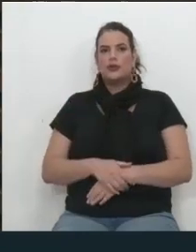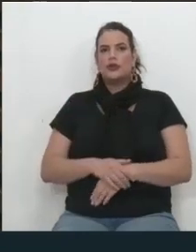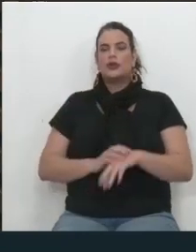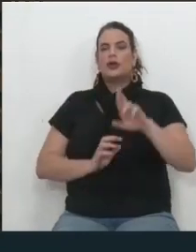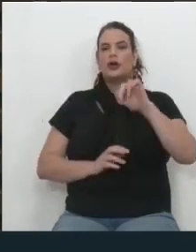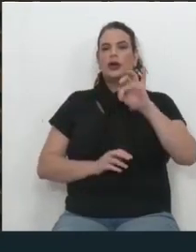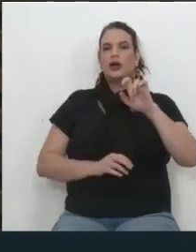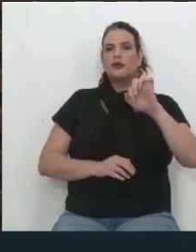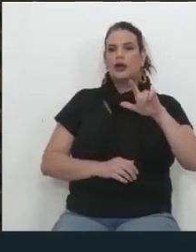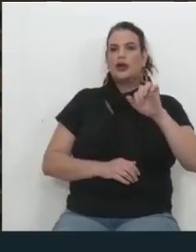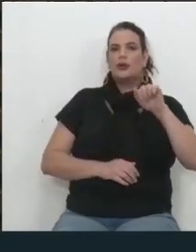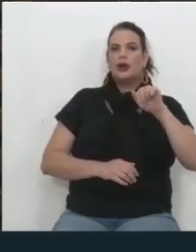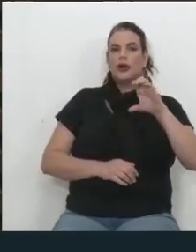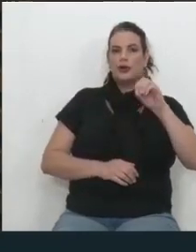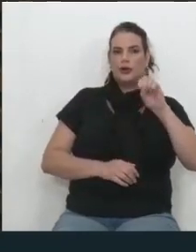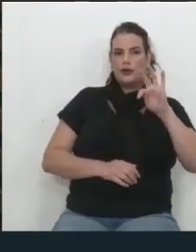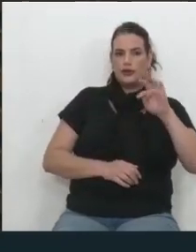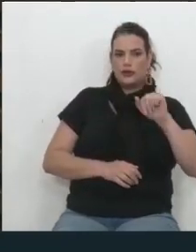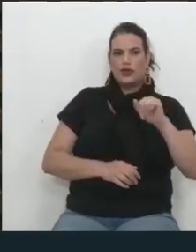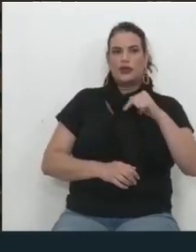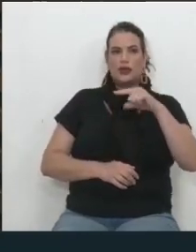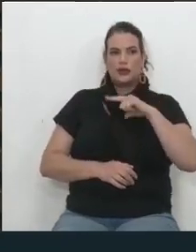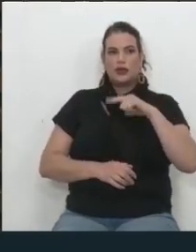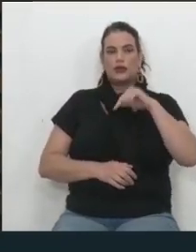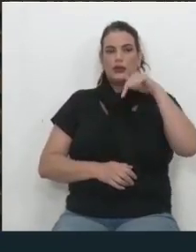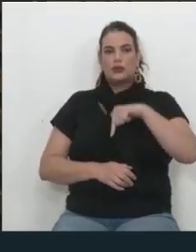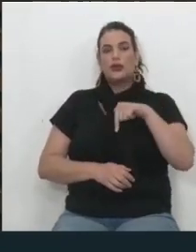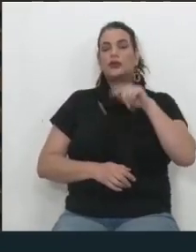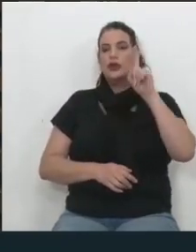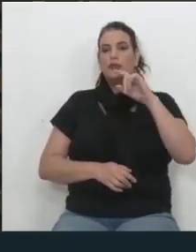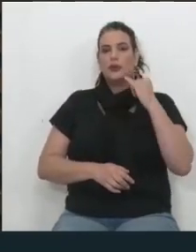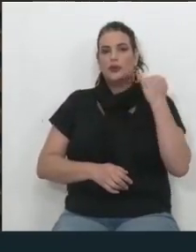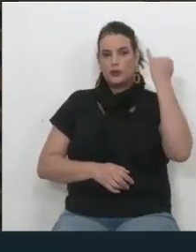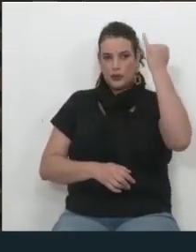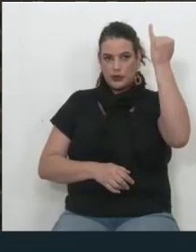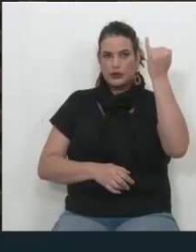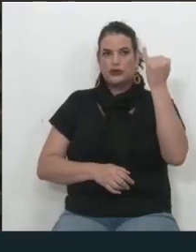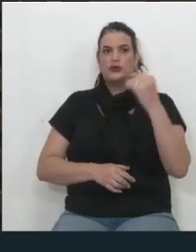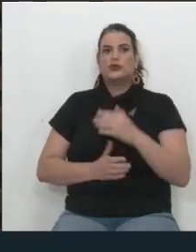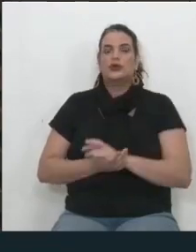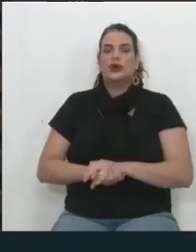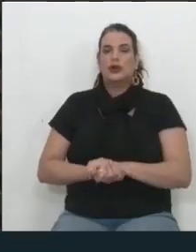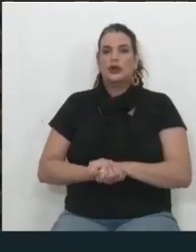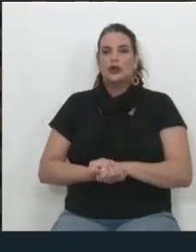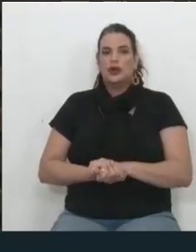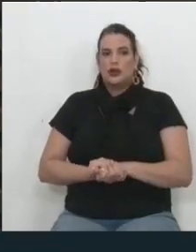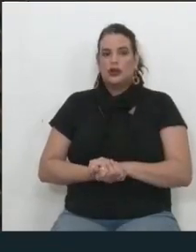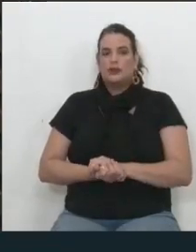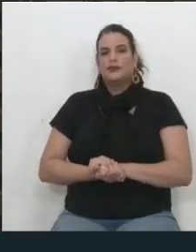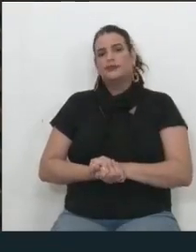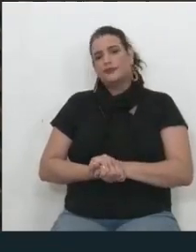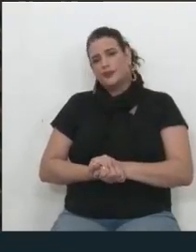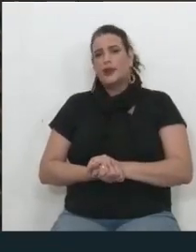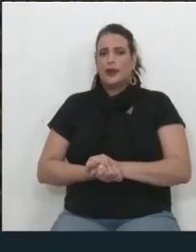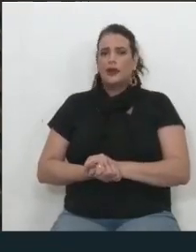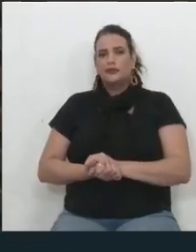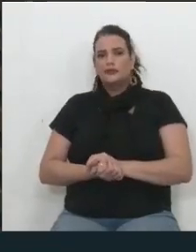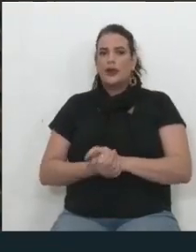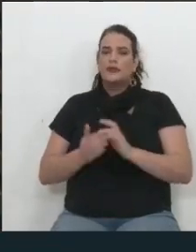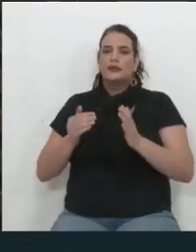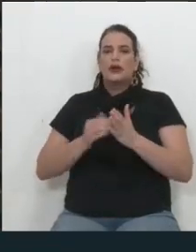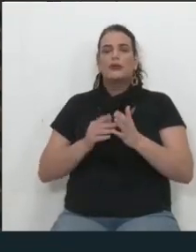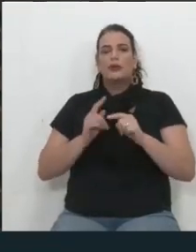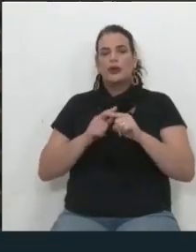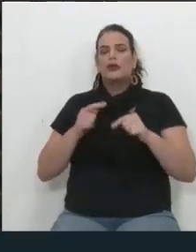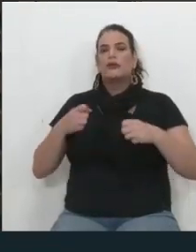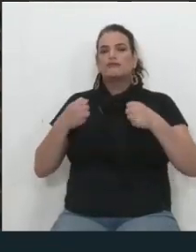Rafael Acosta, tenho para mim que ele é bastante oportuno, até pelos recentes embates